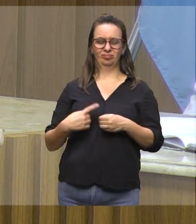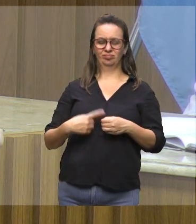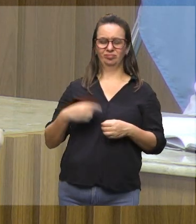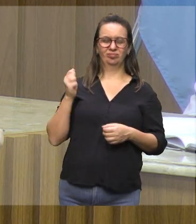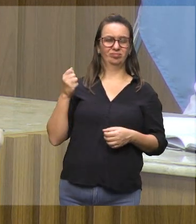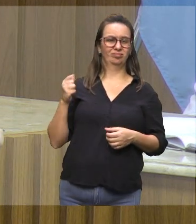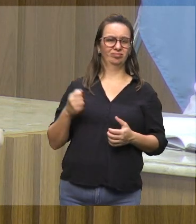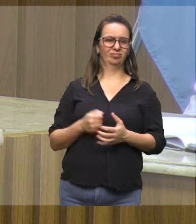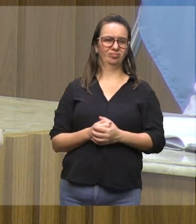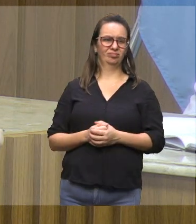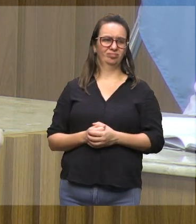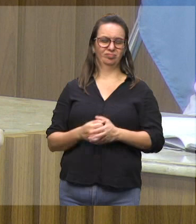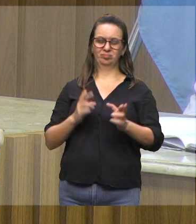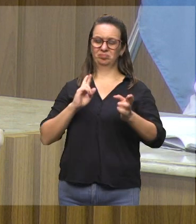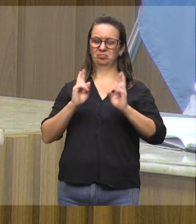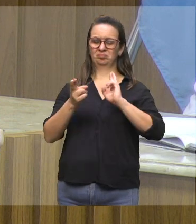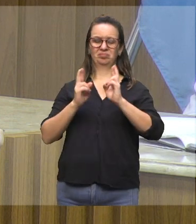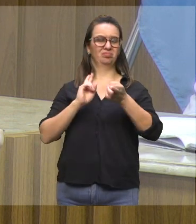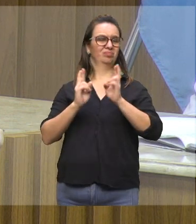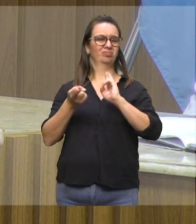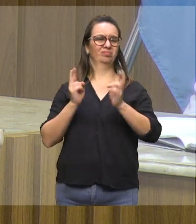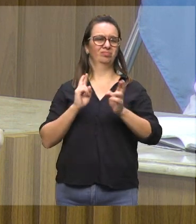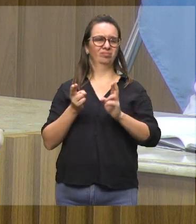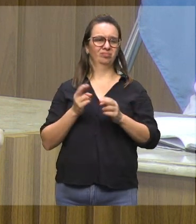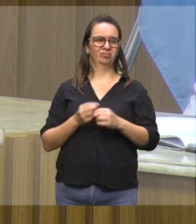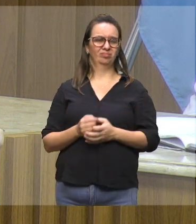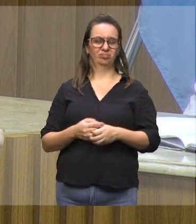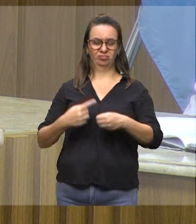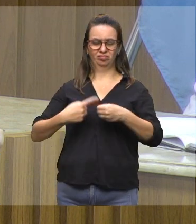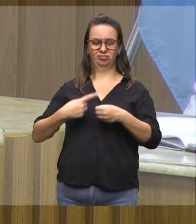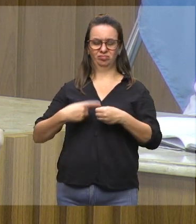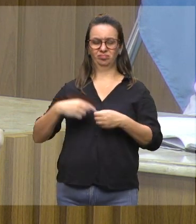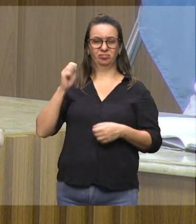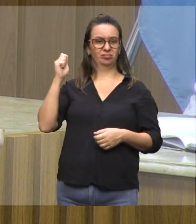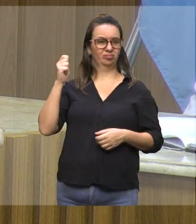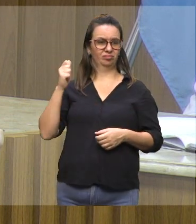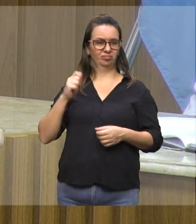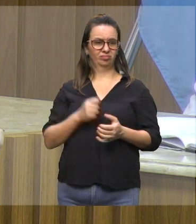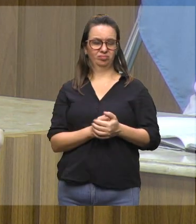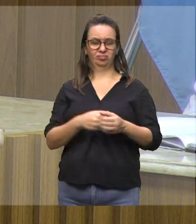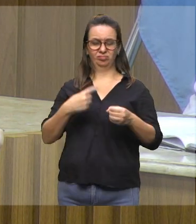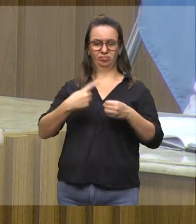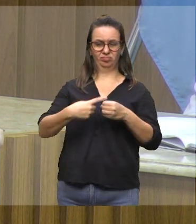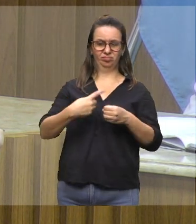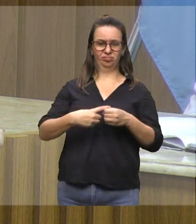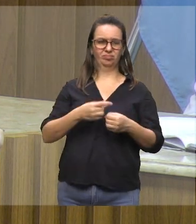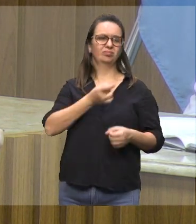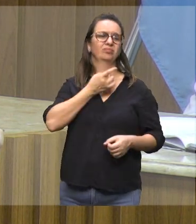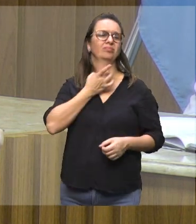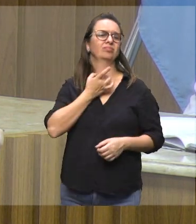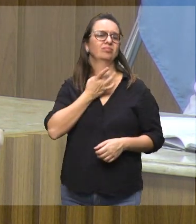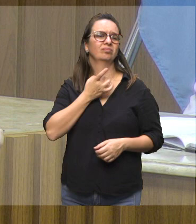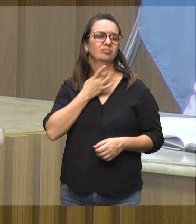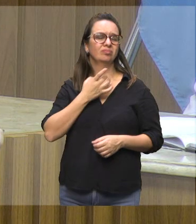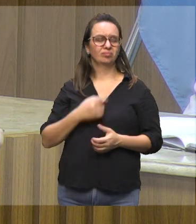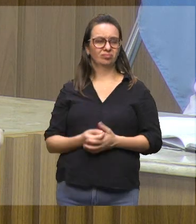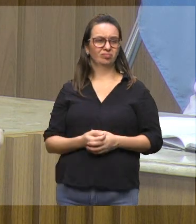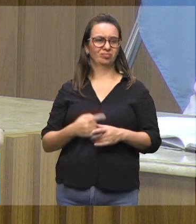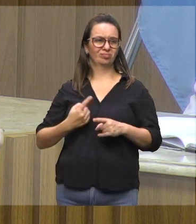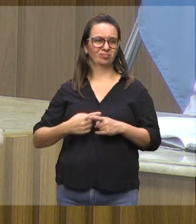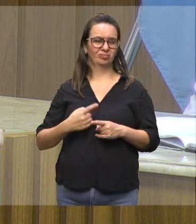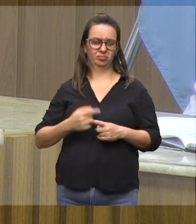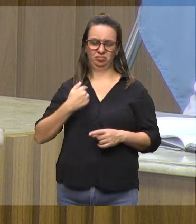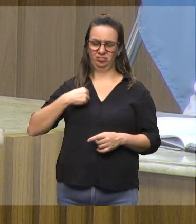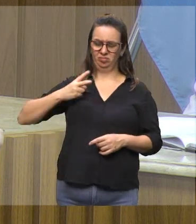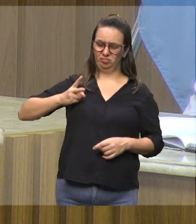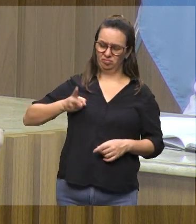muito triste a gente ver, eu que estava com meu pai hospitalizado, ficou um tempo hospitalizado em Marília, ia todos